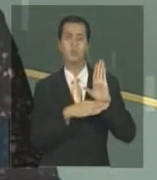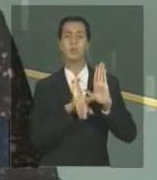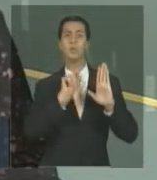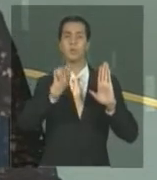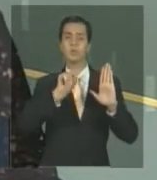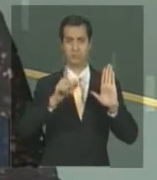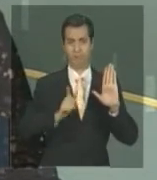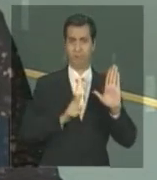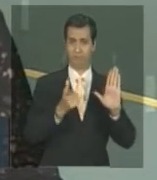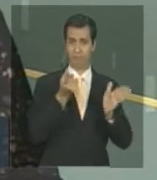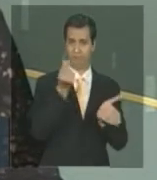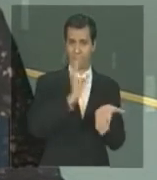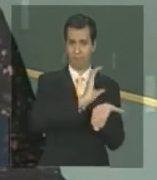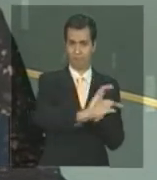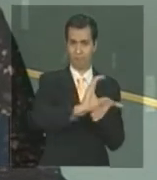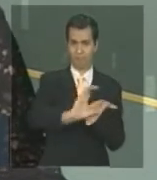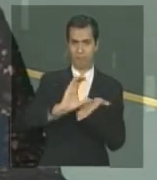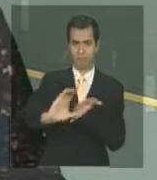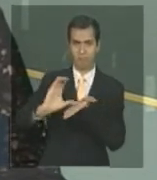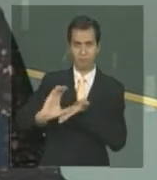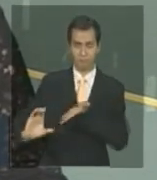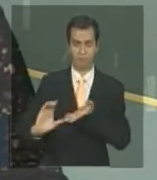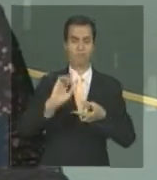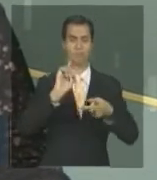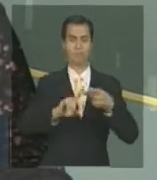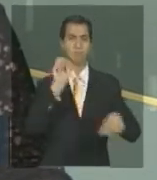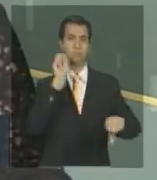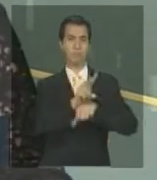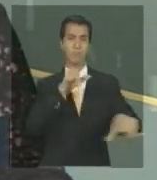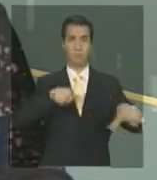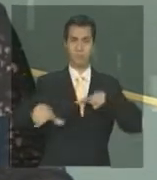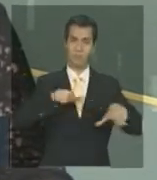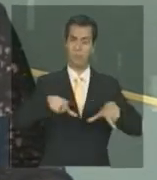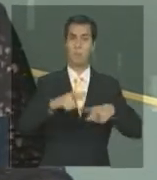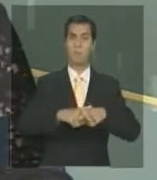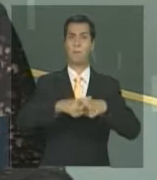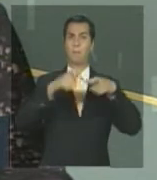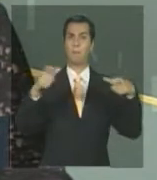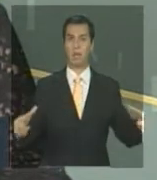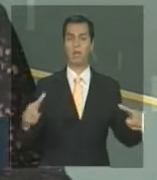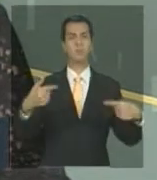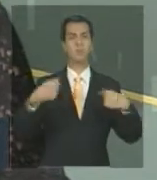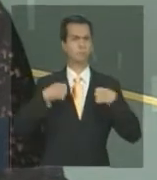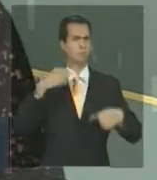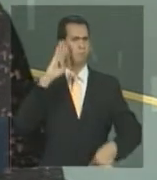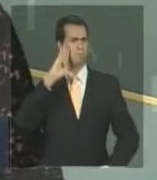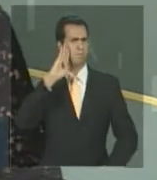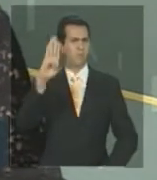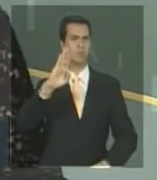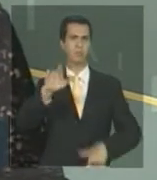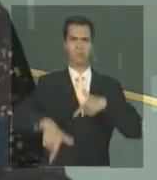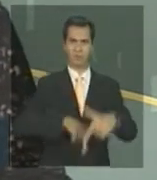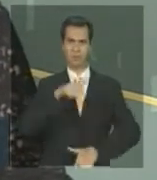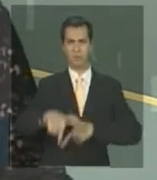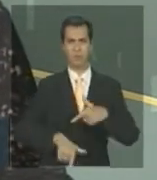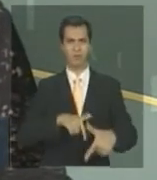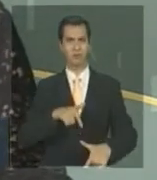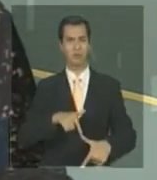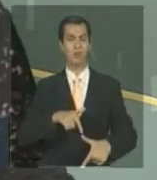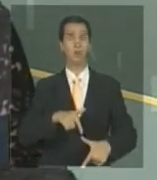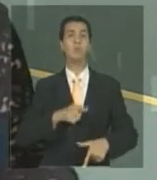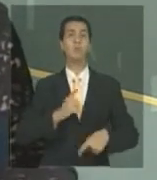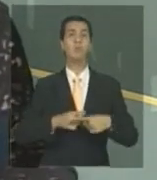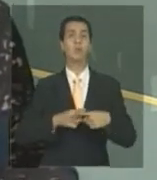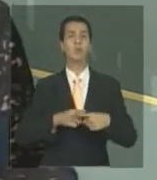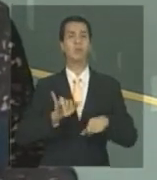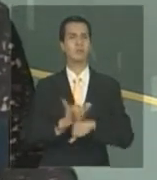o investimento e o emprego em nosso país, são prioridades do meu governo, porque são eixos